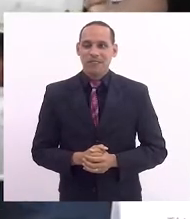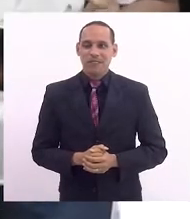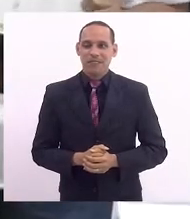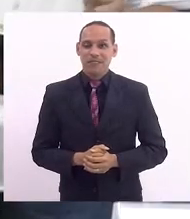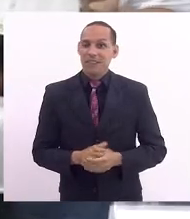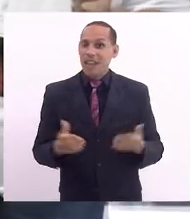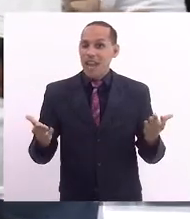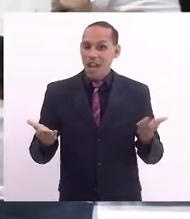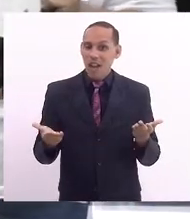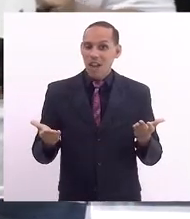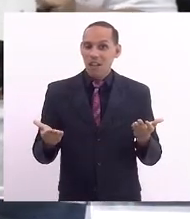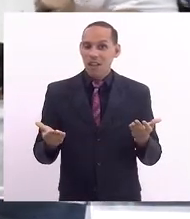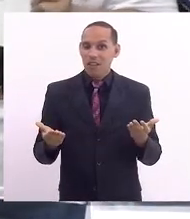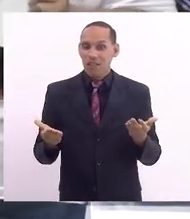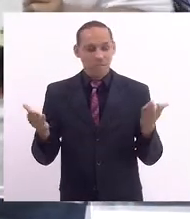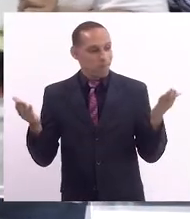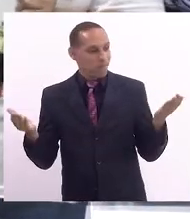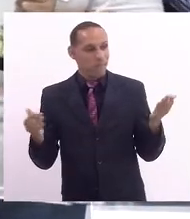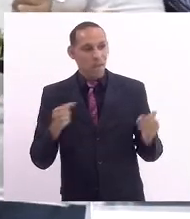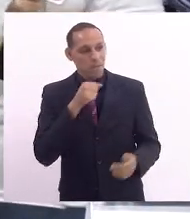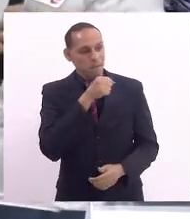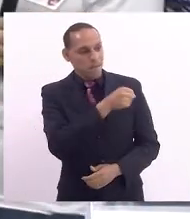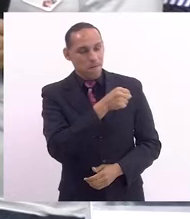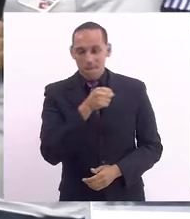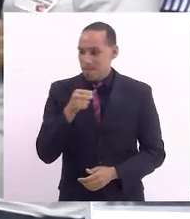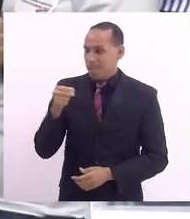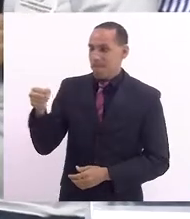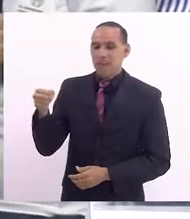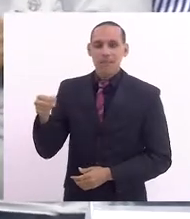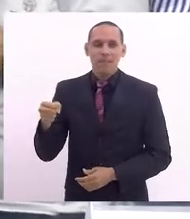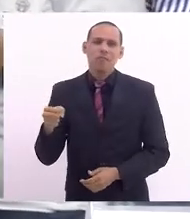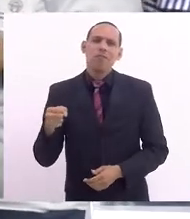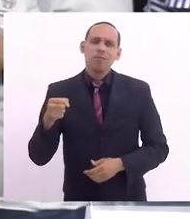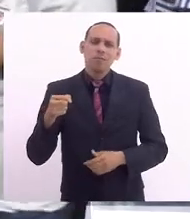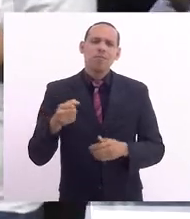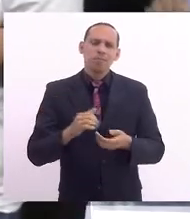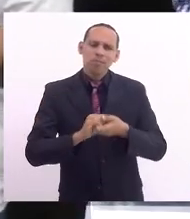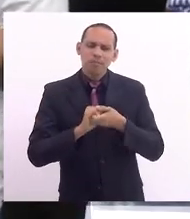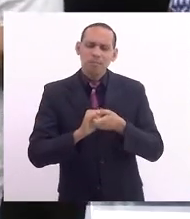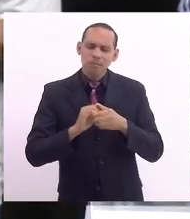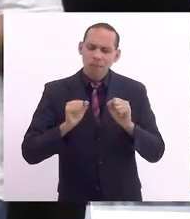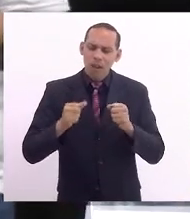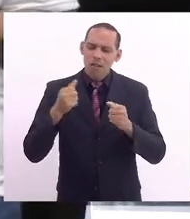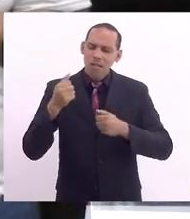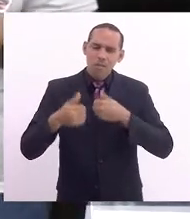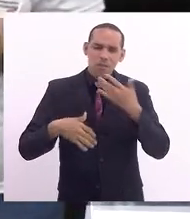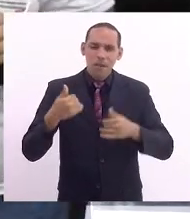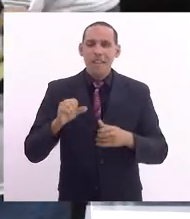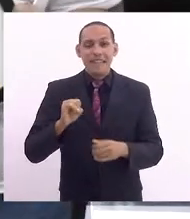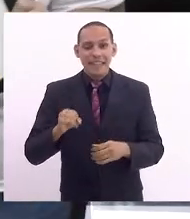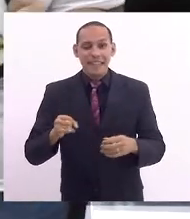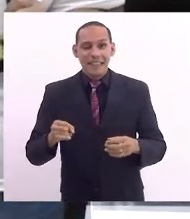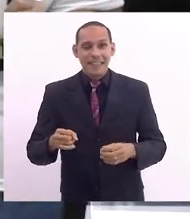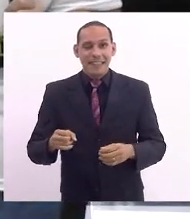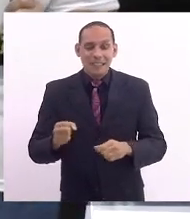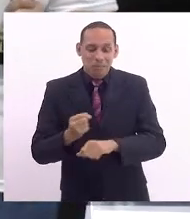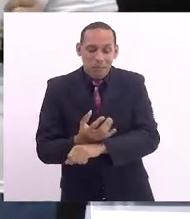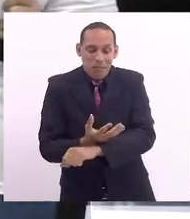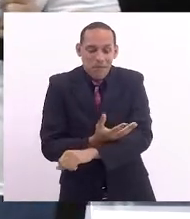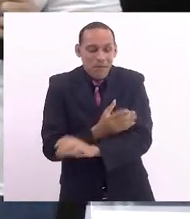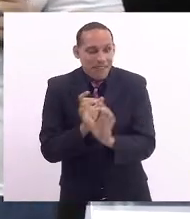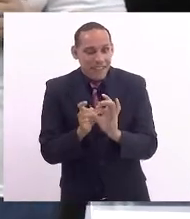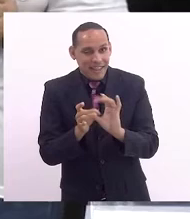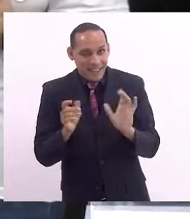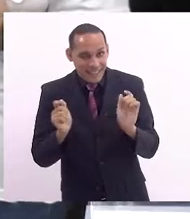E agora passo a palavra a vocês dois, que pode aqui fazer uma breve saudação, se conseguir, se a emoção permitir. Fiquem